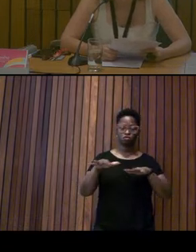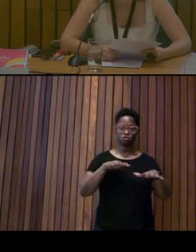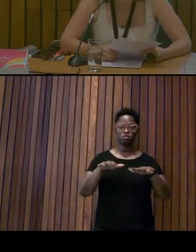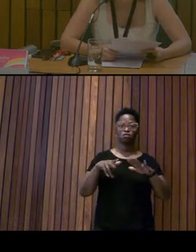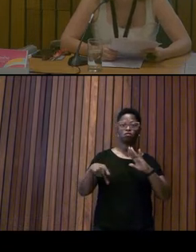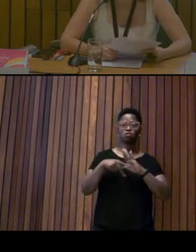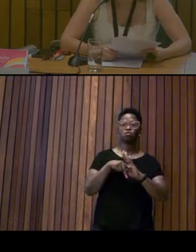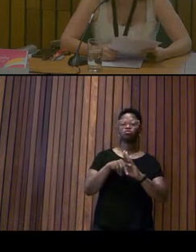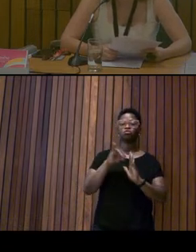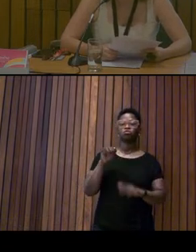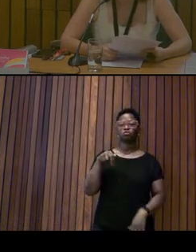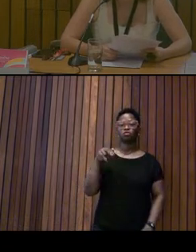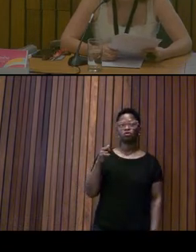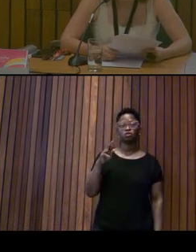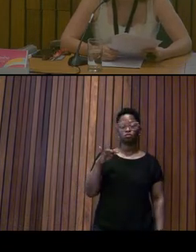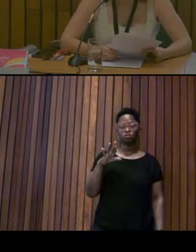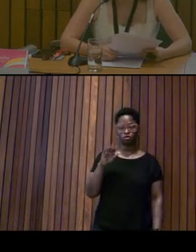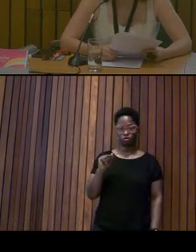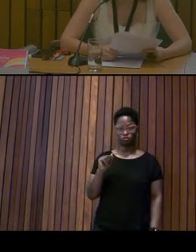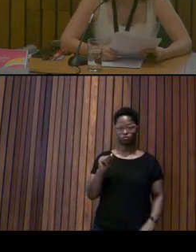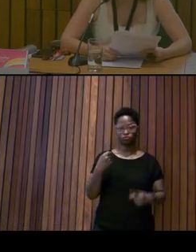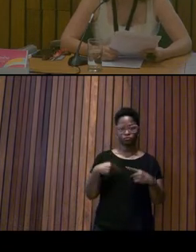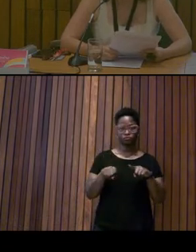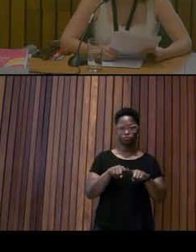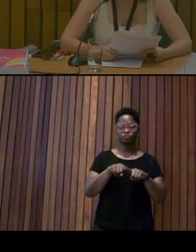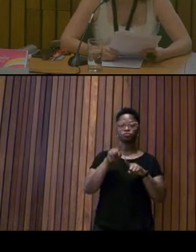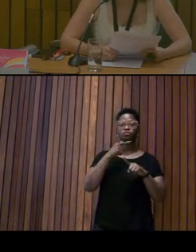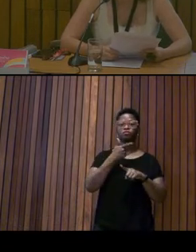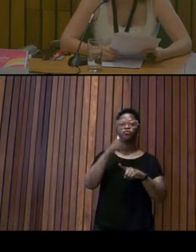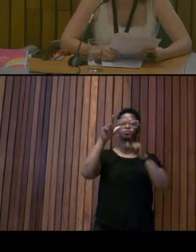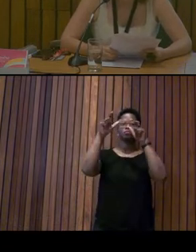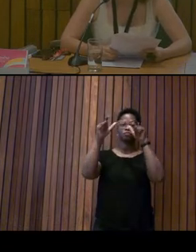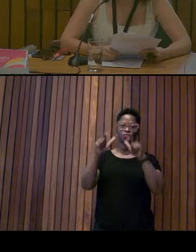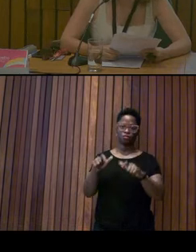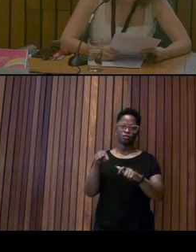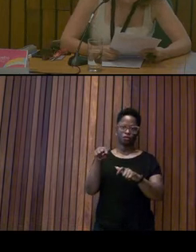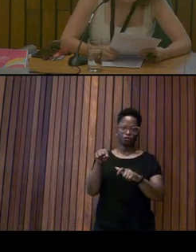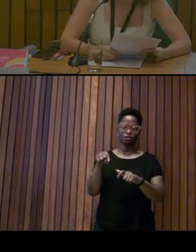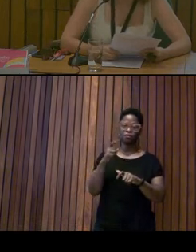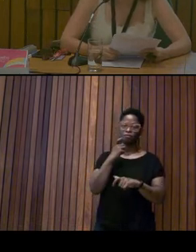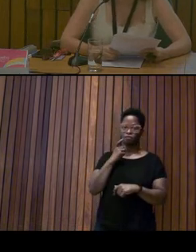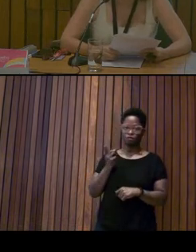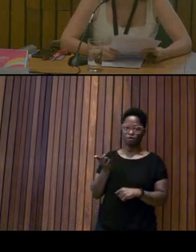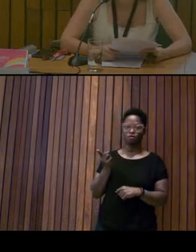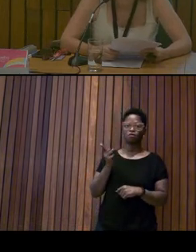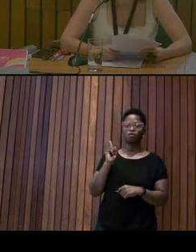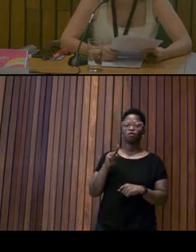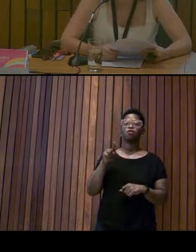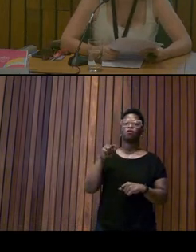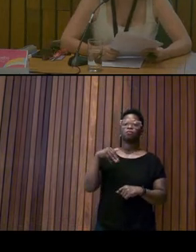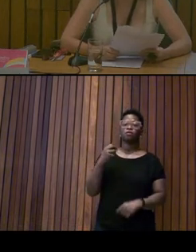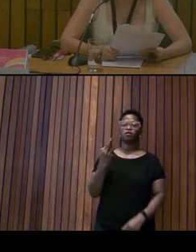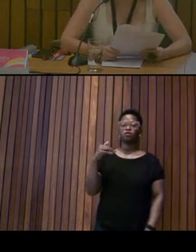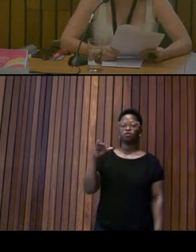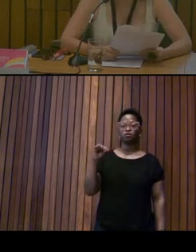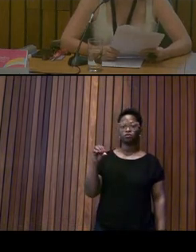Juliano Moreira. Teofania, o afresco da Capela São Jerônimo Emiliani, que fica aqui em Manguinhos,